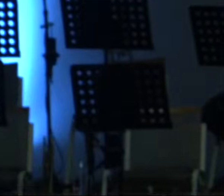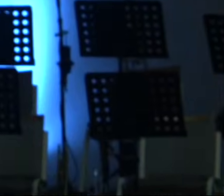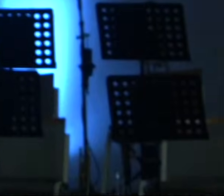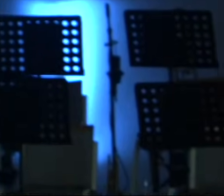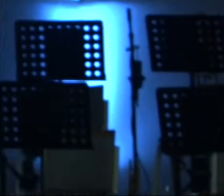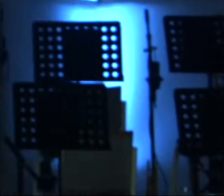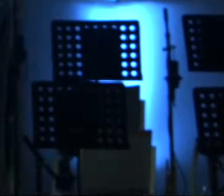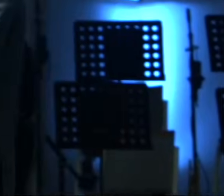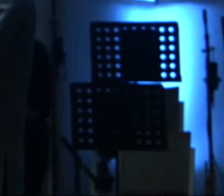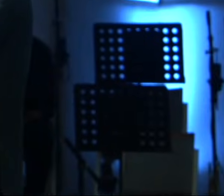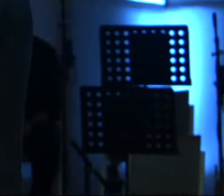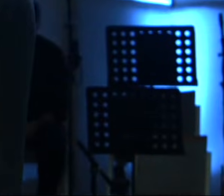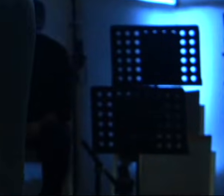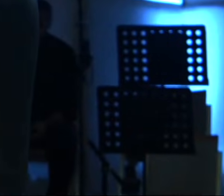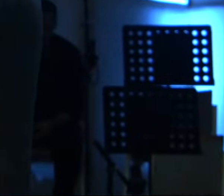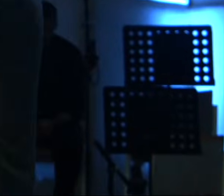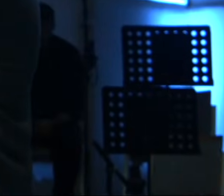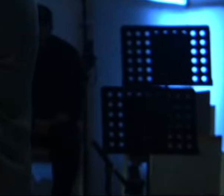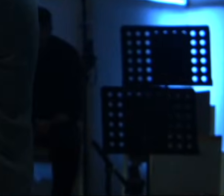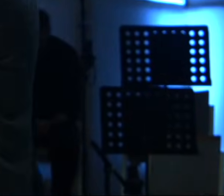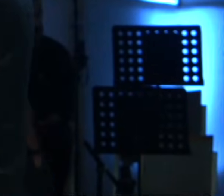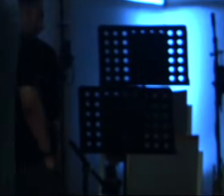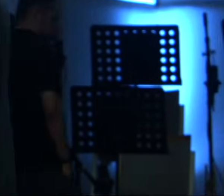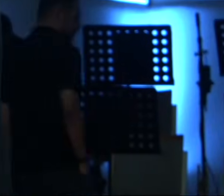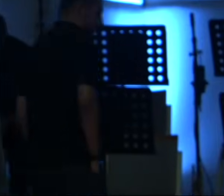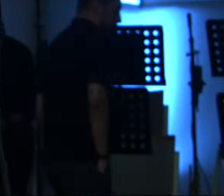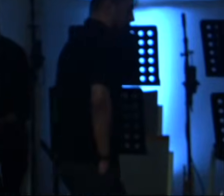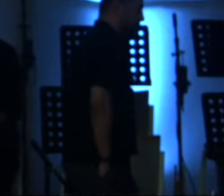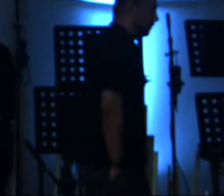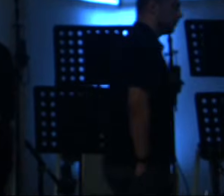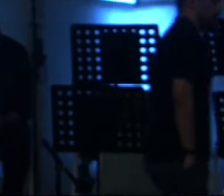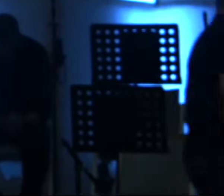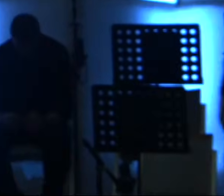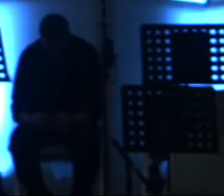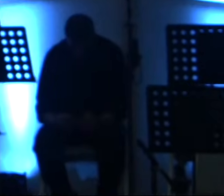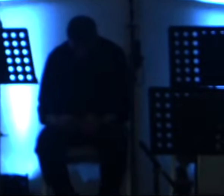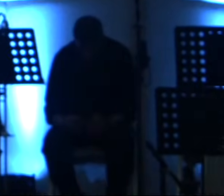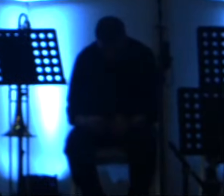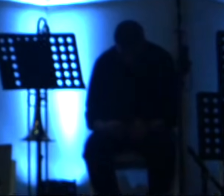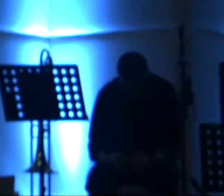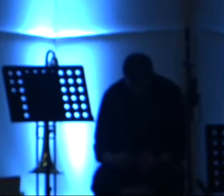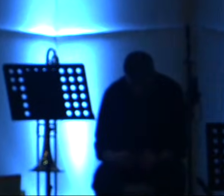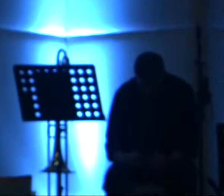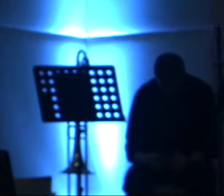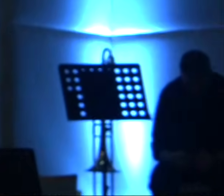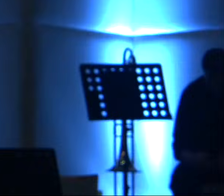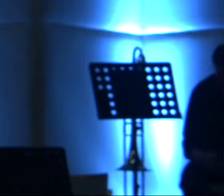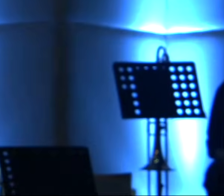Mas tudo começa com uma decisão. Olhe para mim aqui.